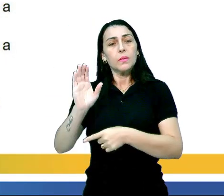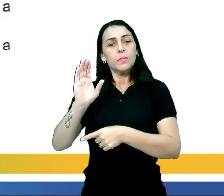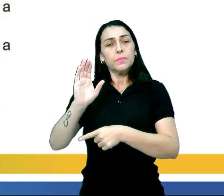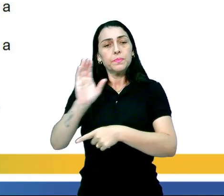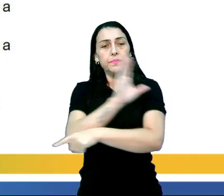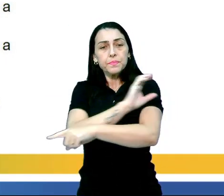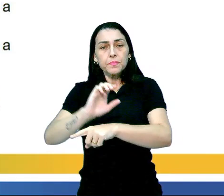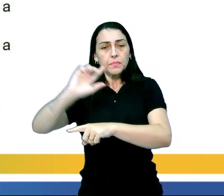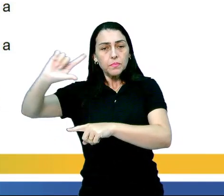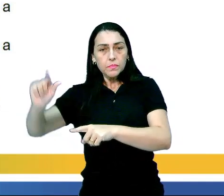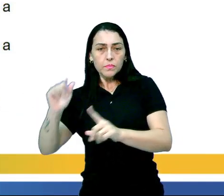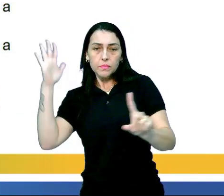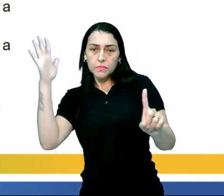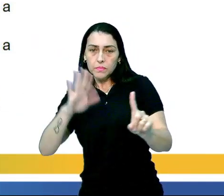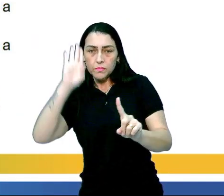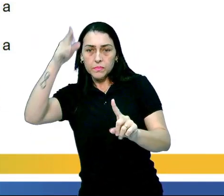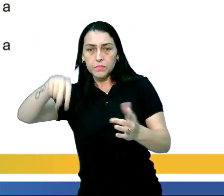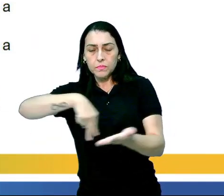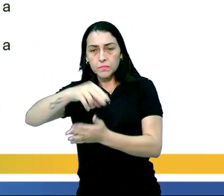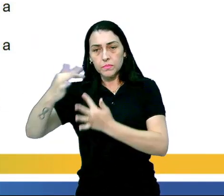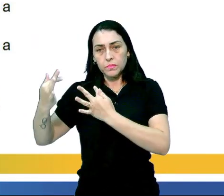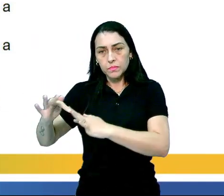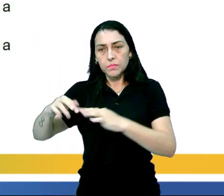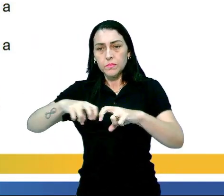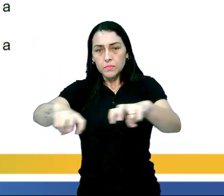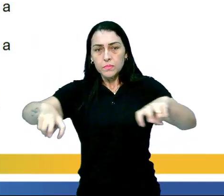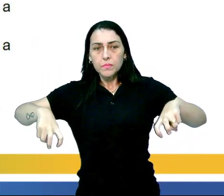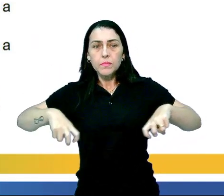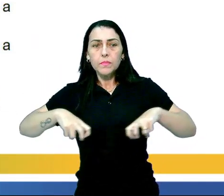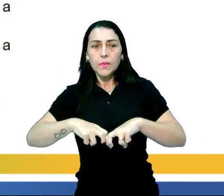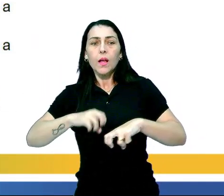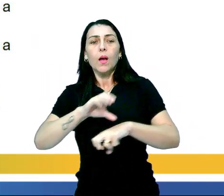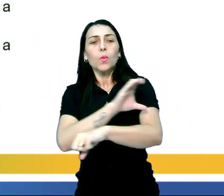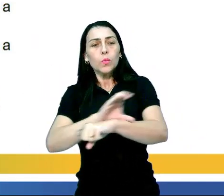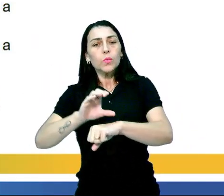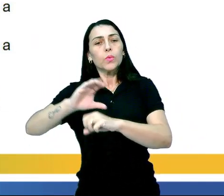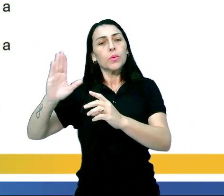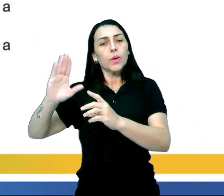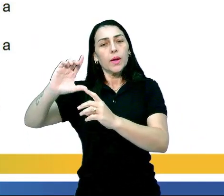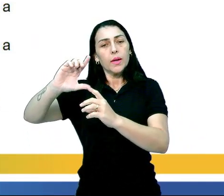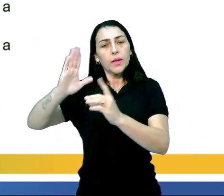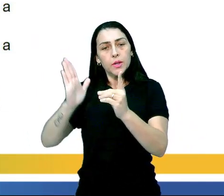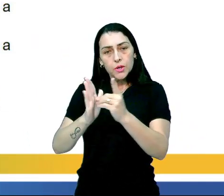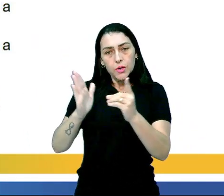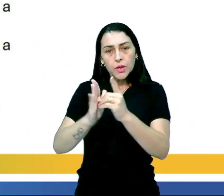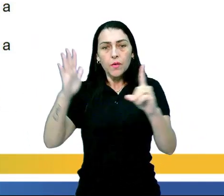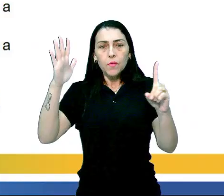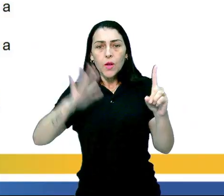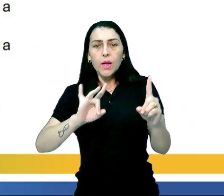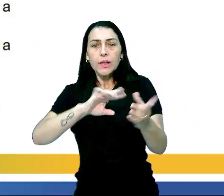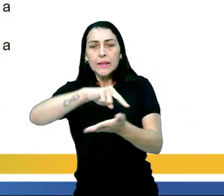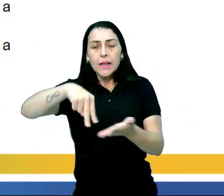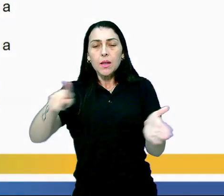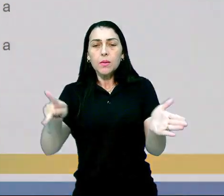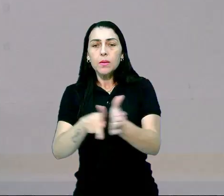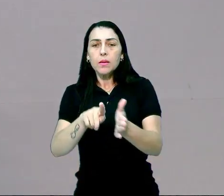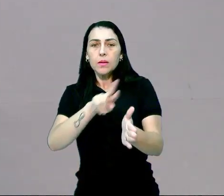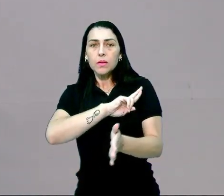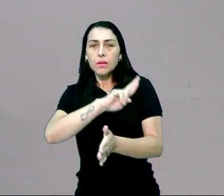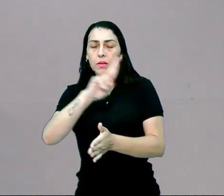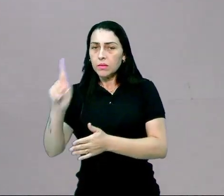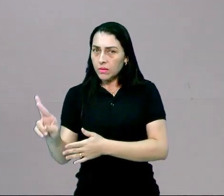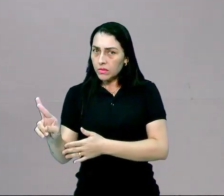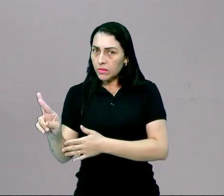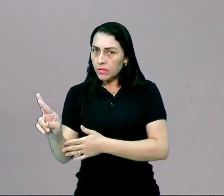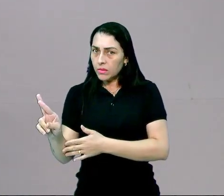africana influenciou principalmente as danças folclóricas de roda, enquanto a cultura indígena influenciou mais as danças de origem